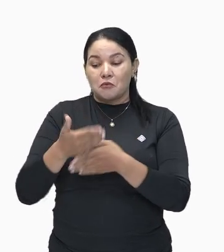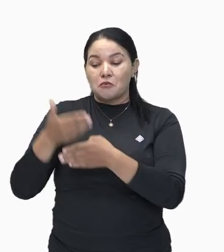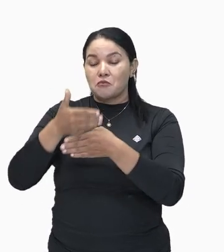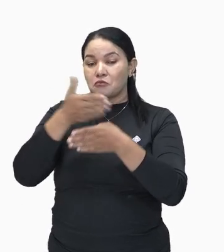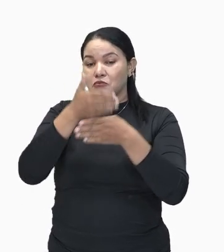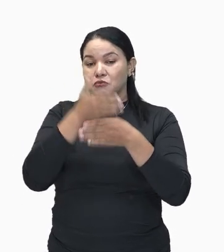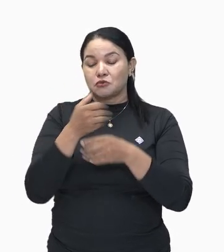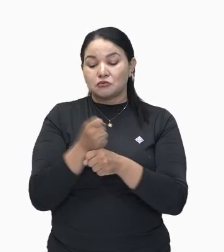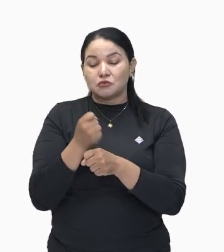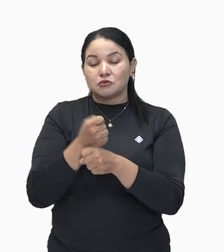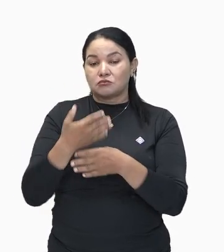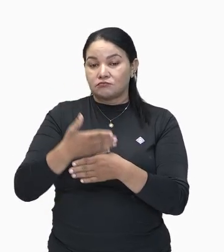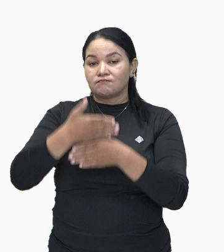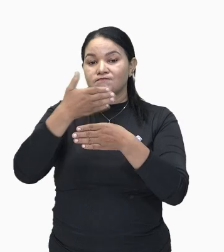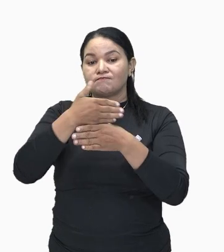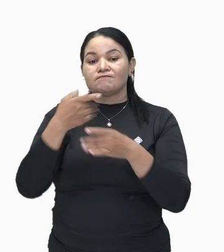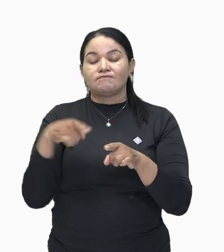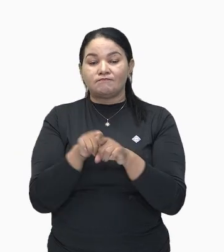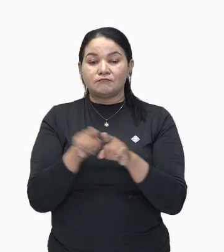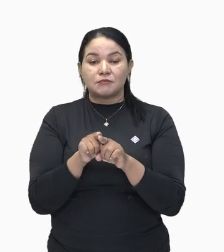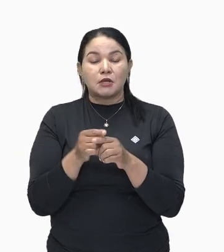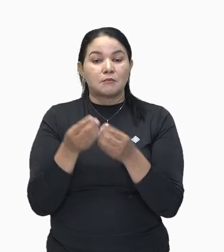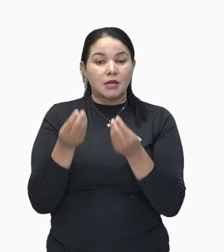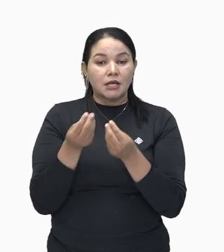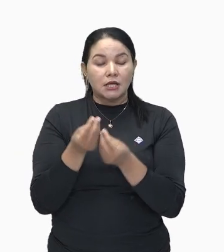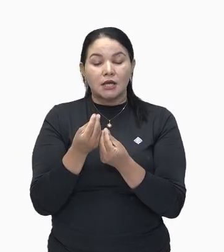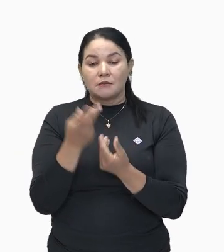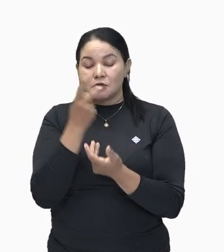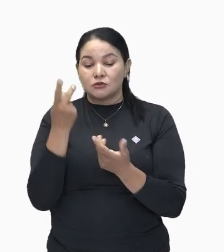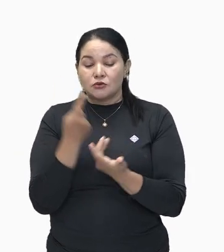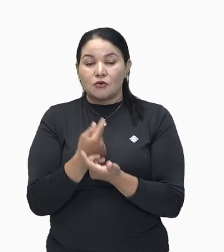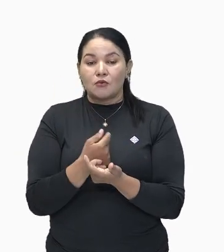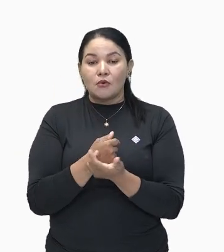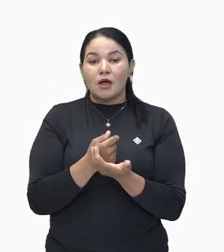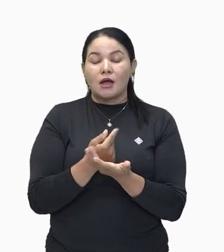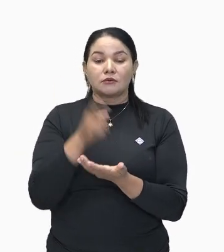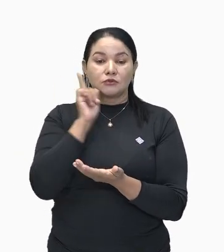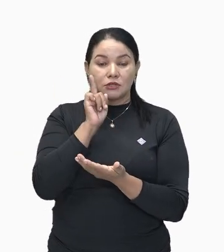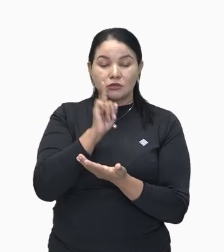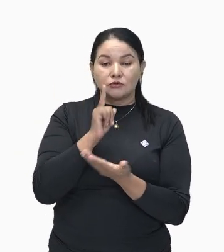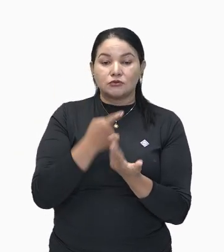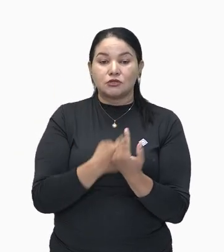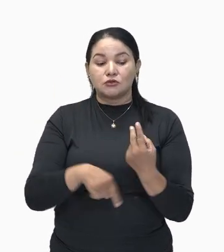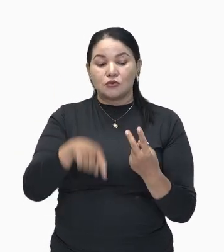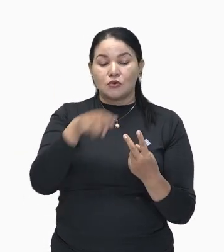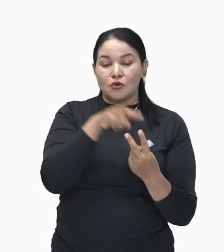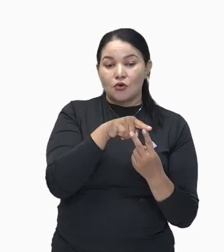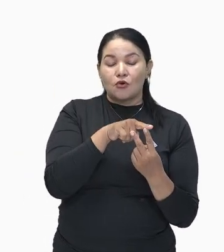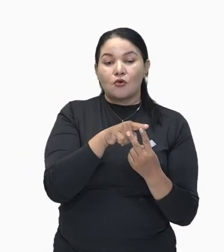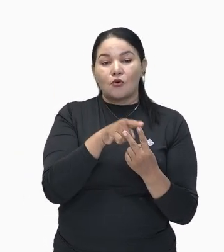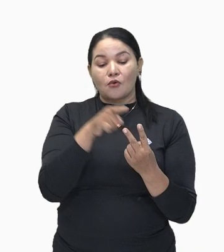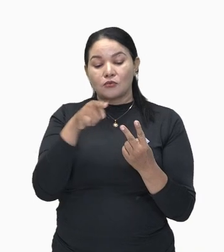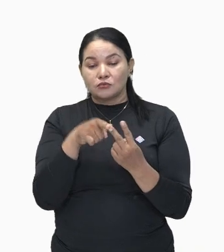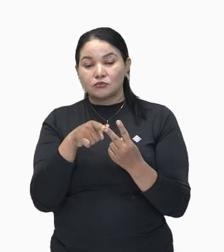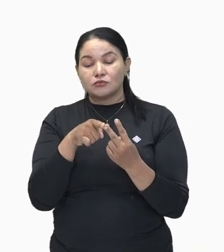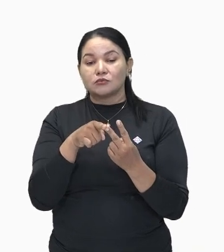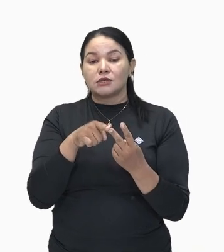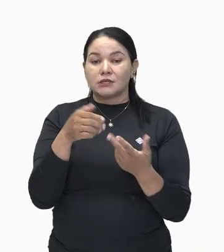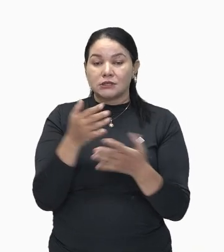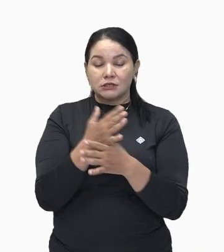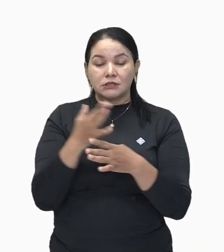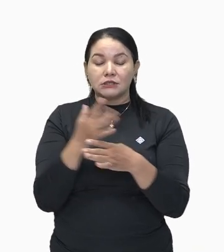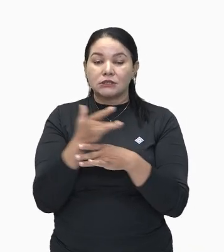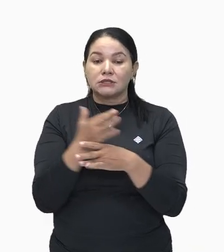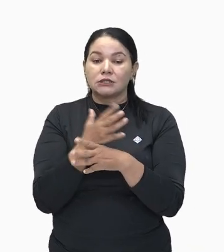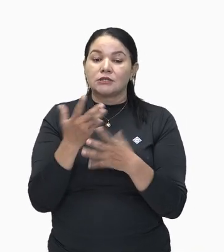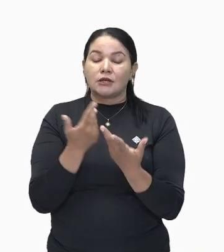construído aí nesse trecho de fronteira entre San Diego, nos Estados Unidos, e Tijuana, no México,